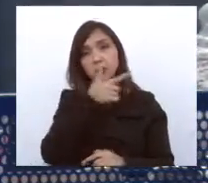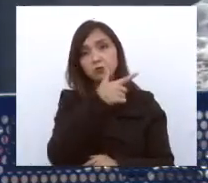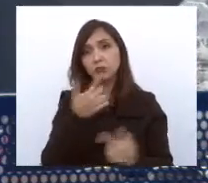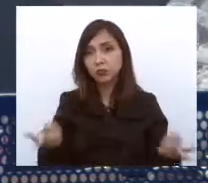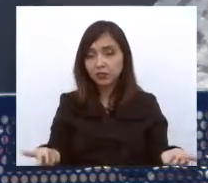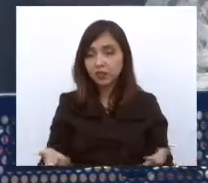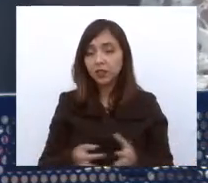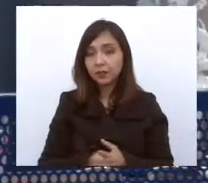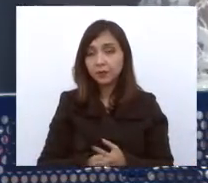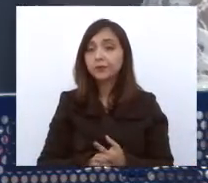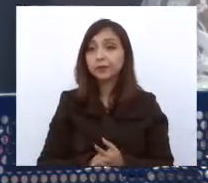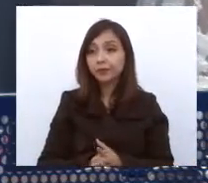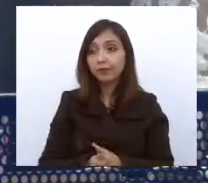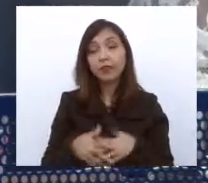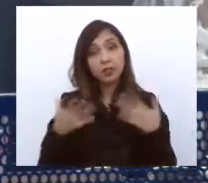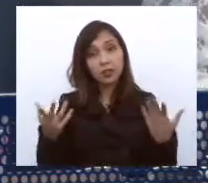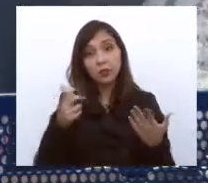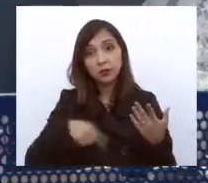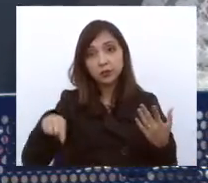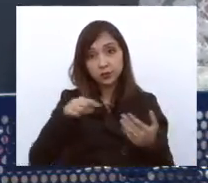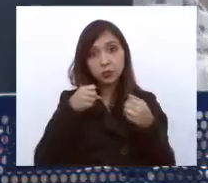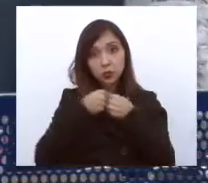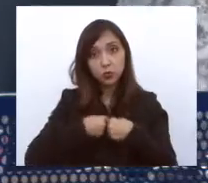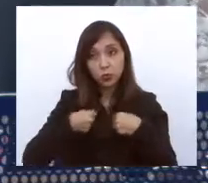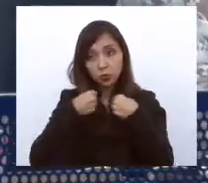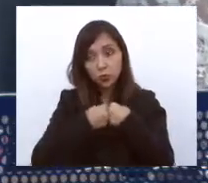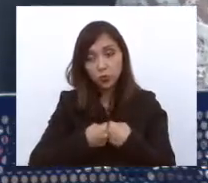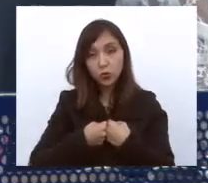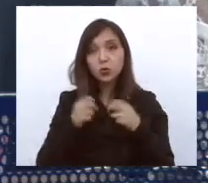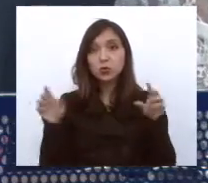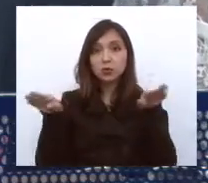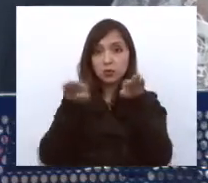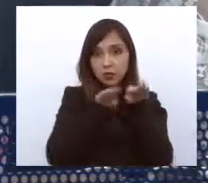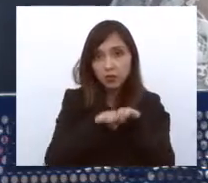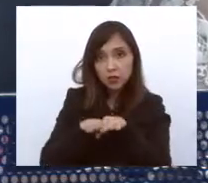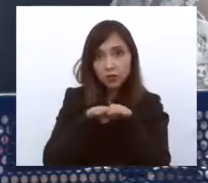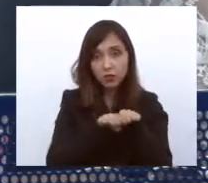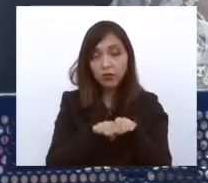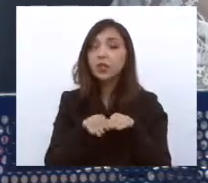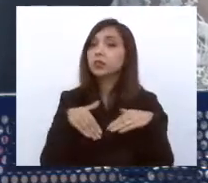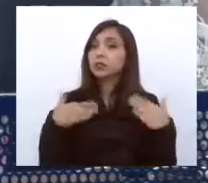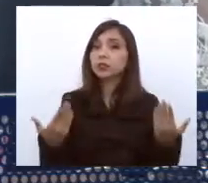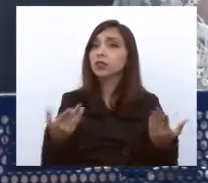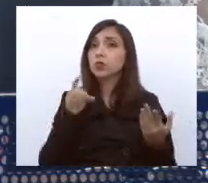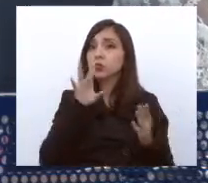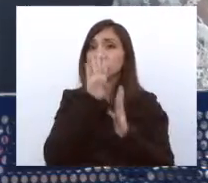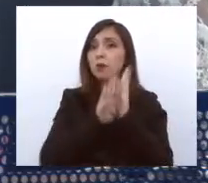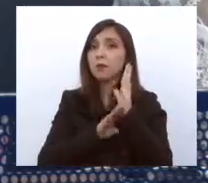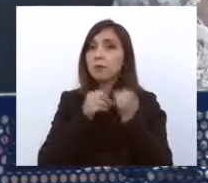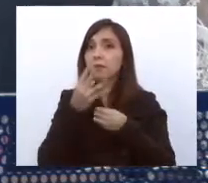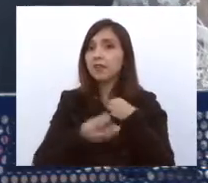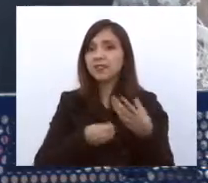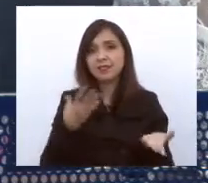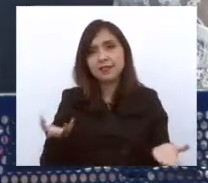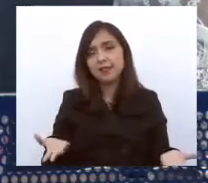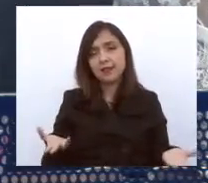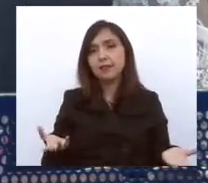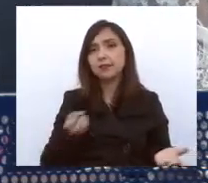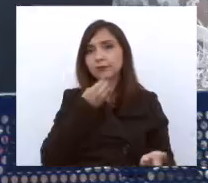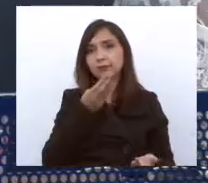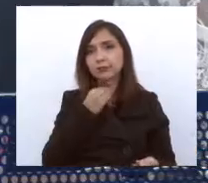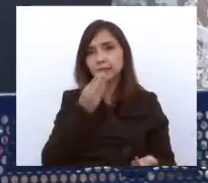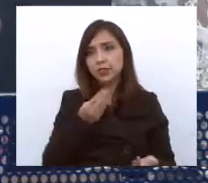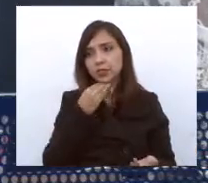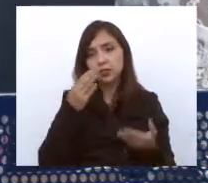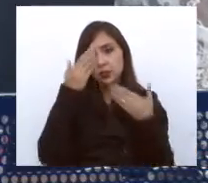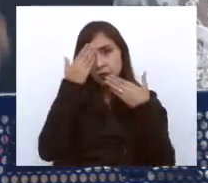jeito. Então, se nós temos uma luta na sociedade de buscar a igualdade, não adianta dar só ficar dando os benefícios por dar o benefício.